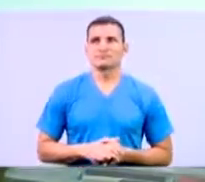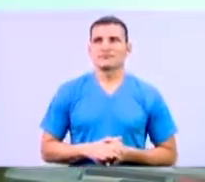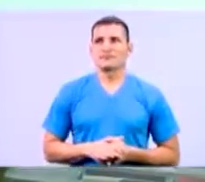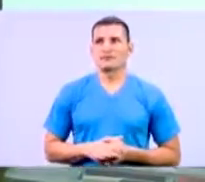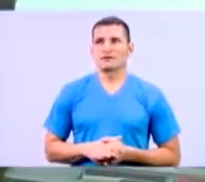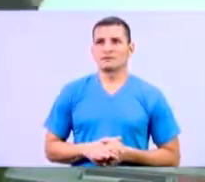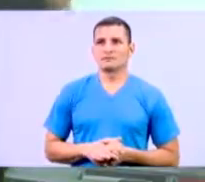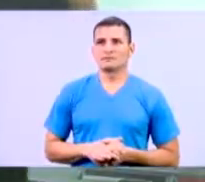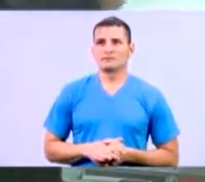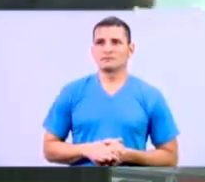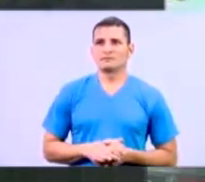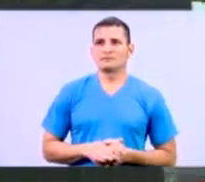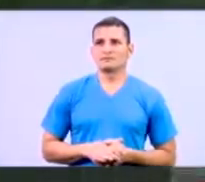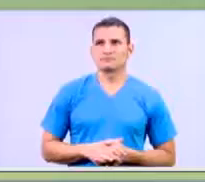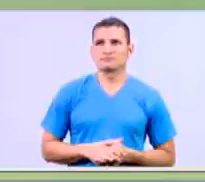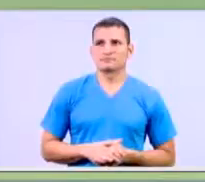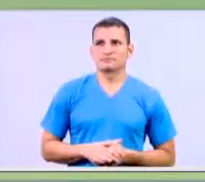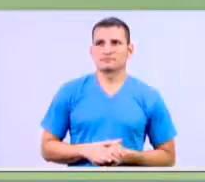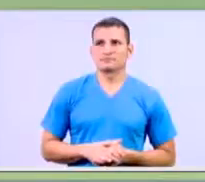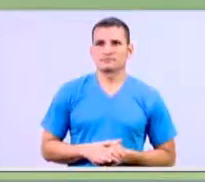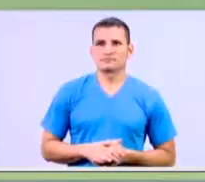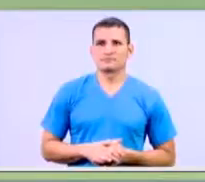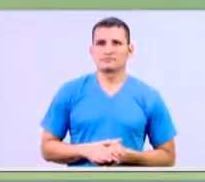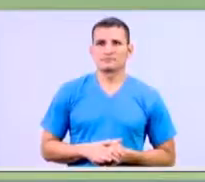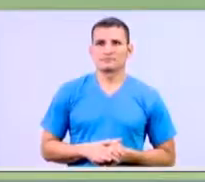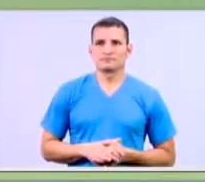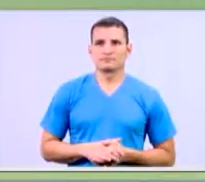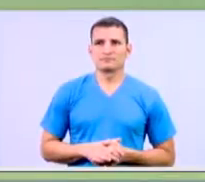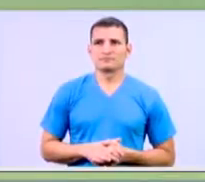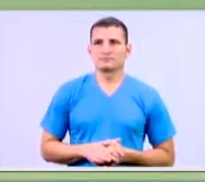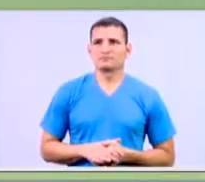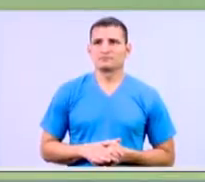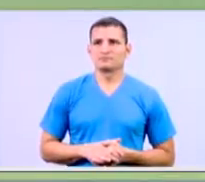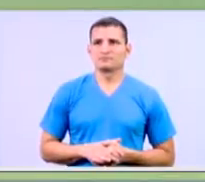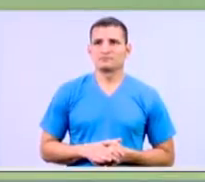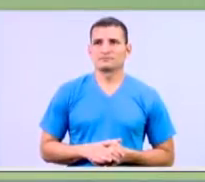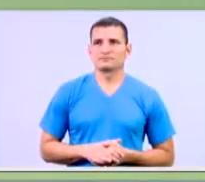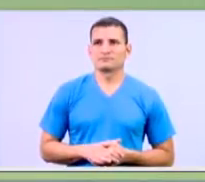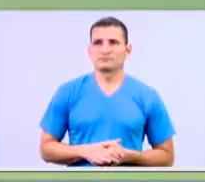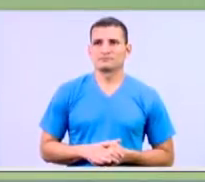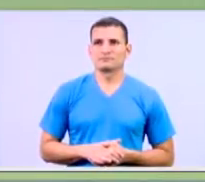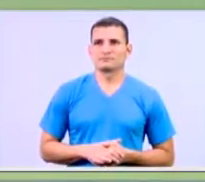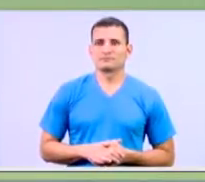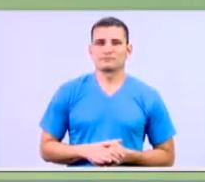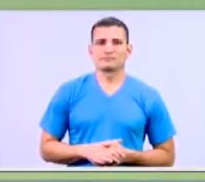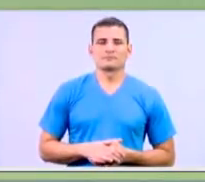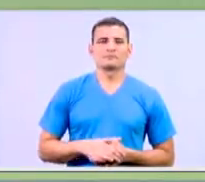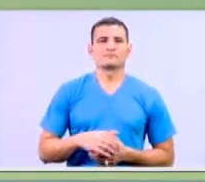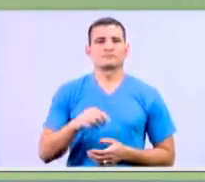O NIC-BR, que é o Núcleo de Informação e Coordenação do .br, ele foi criado para implementar